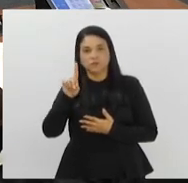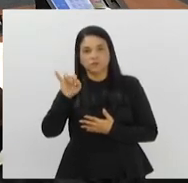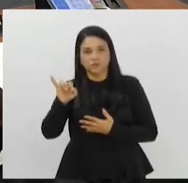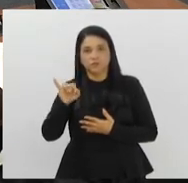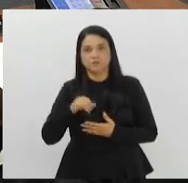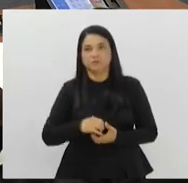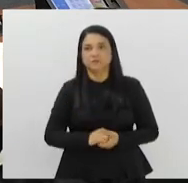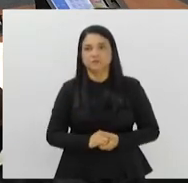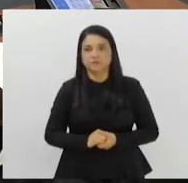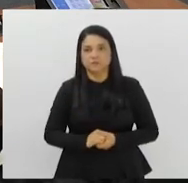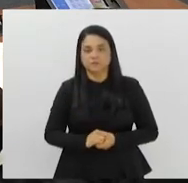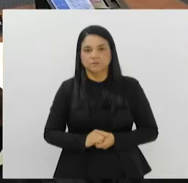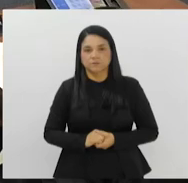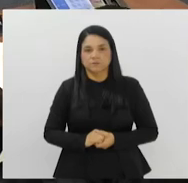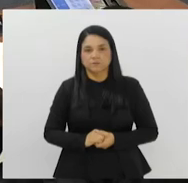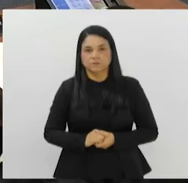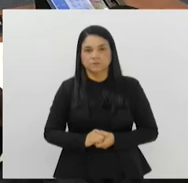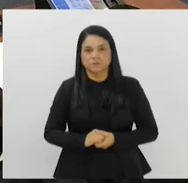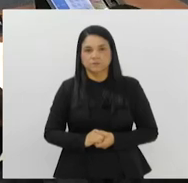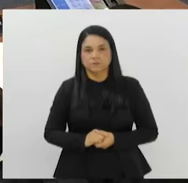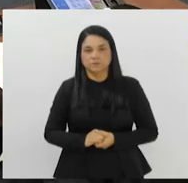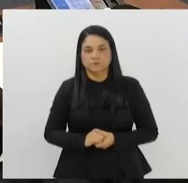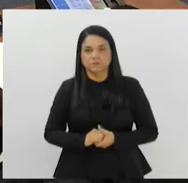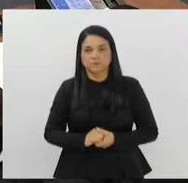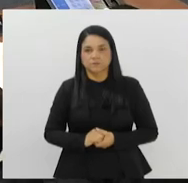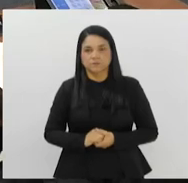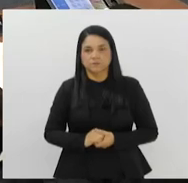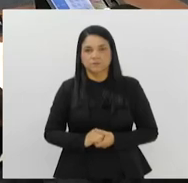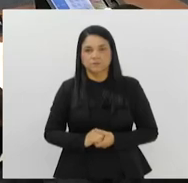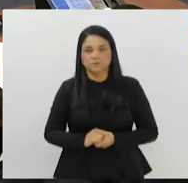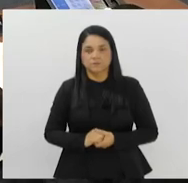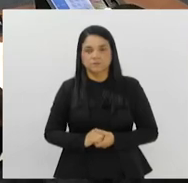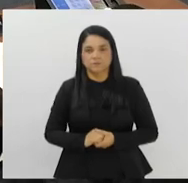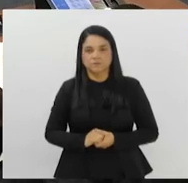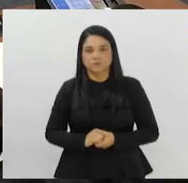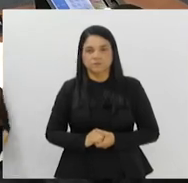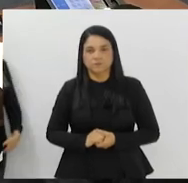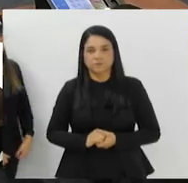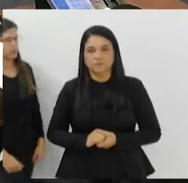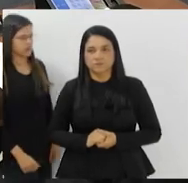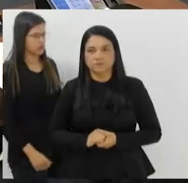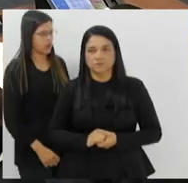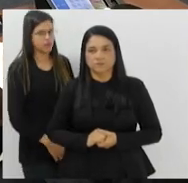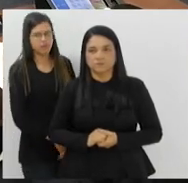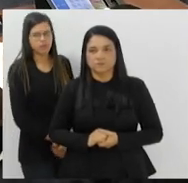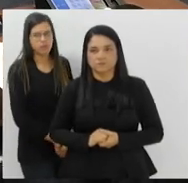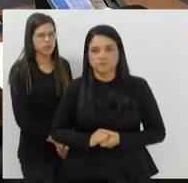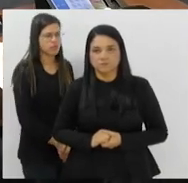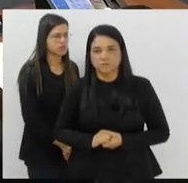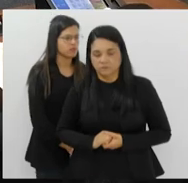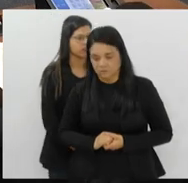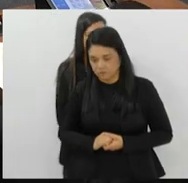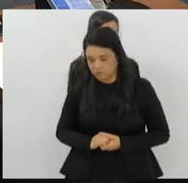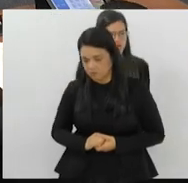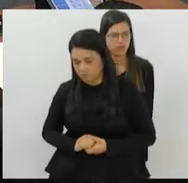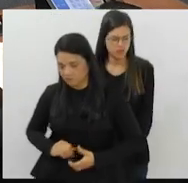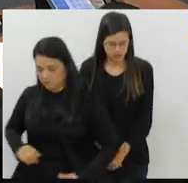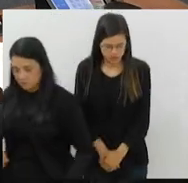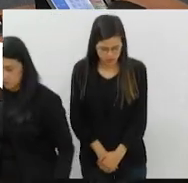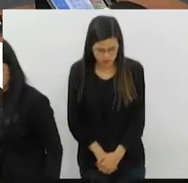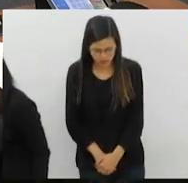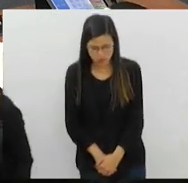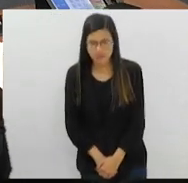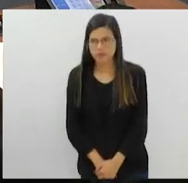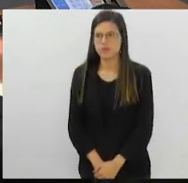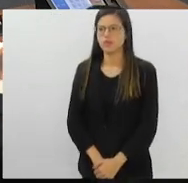Olha ele aqui. Perdeu pro Jordi, que é esse deputado. Meu líder. Nem sempre a gente ganha,